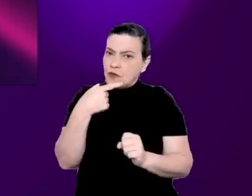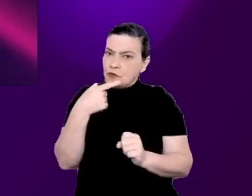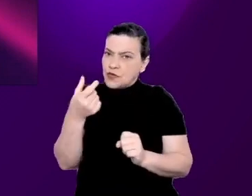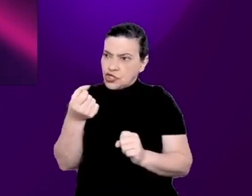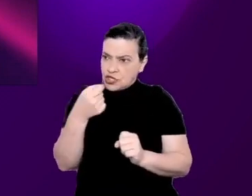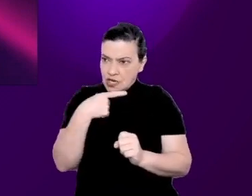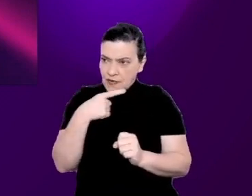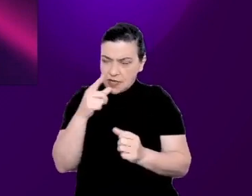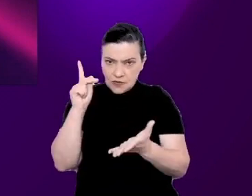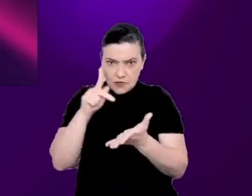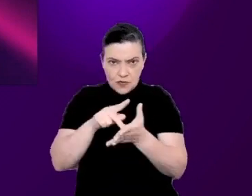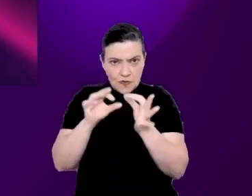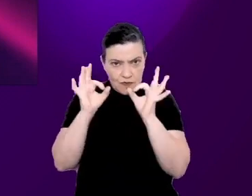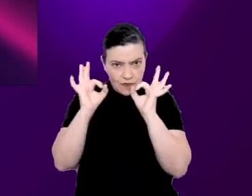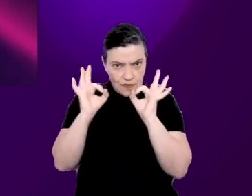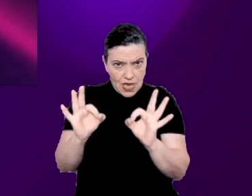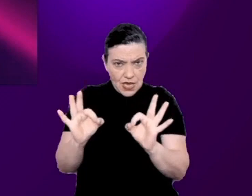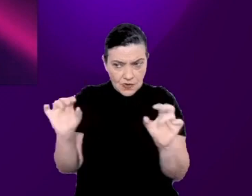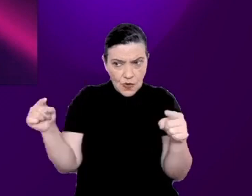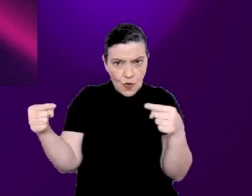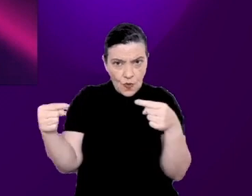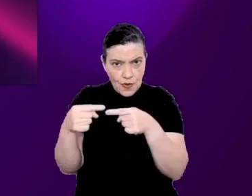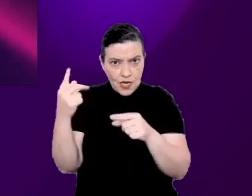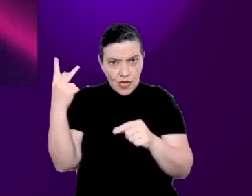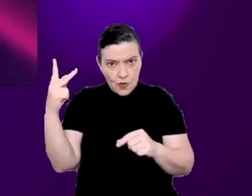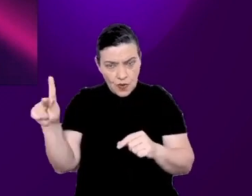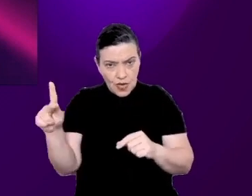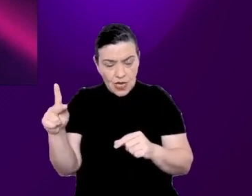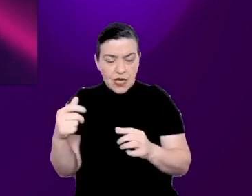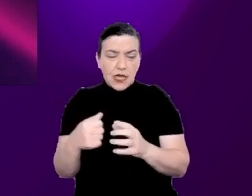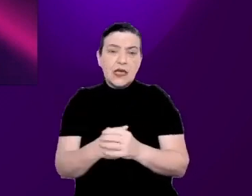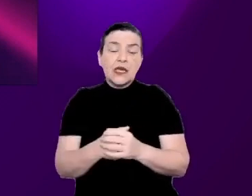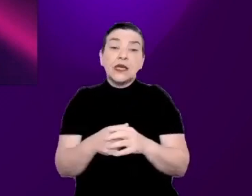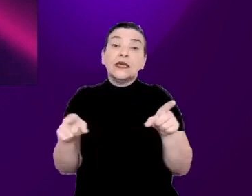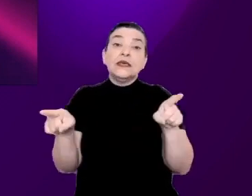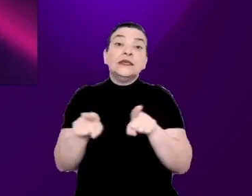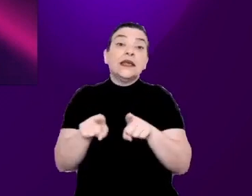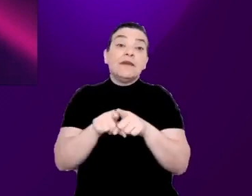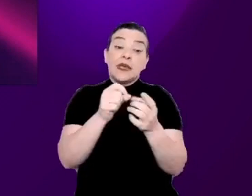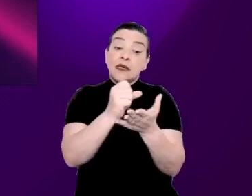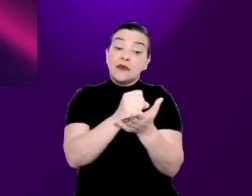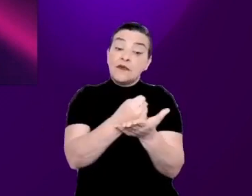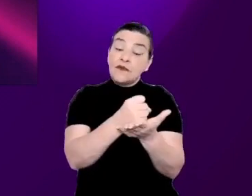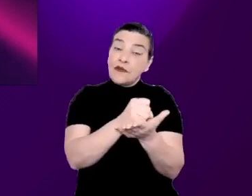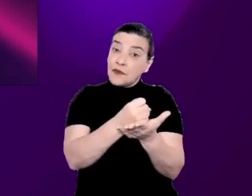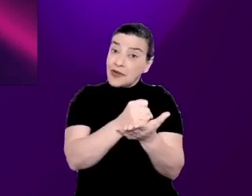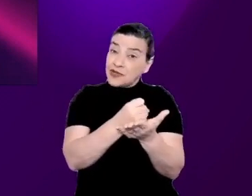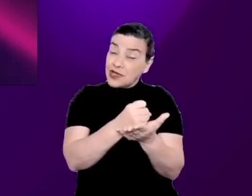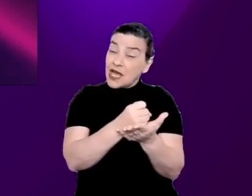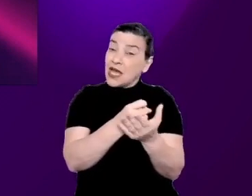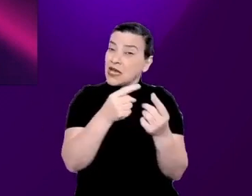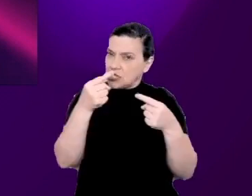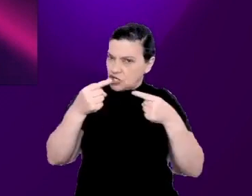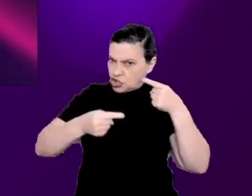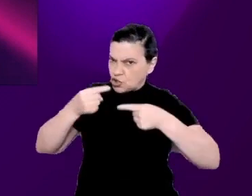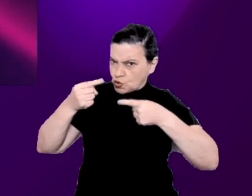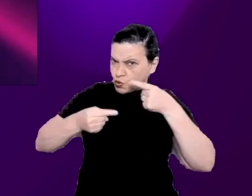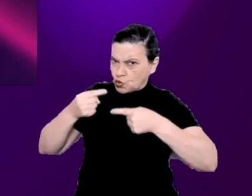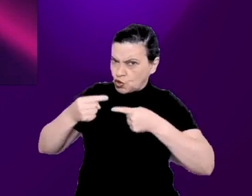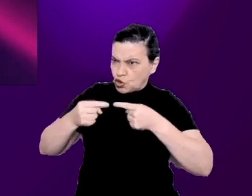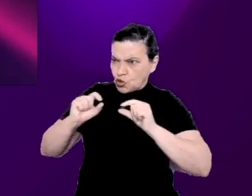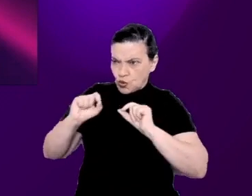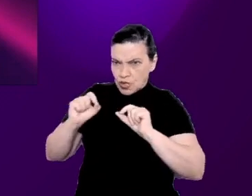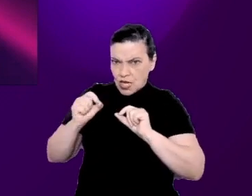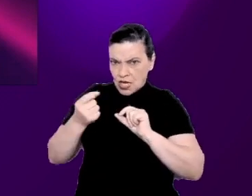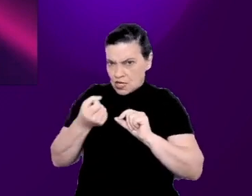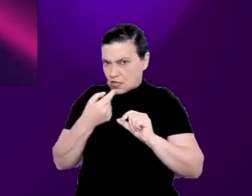a indicação adequada, de verificar se o farmacêutico clínico discute essa prescrição,